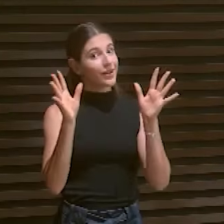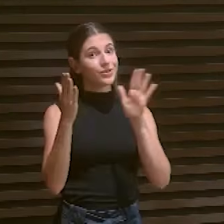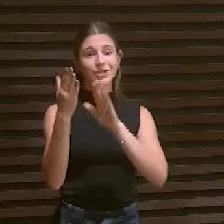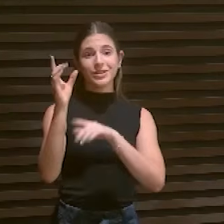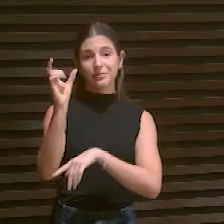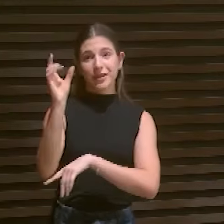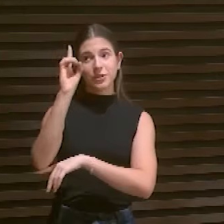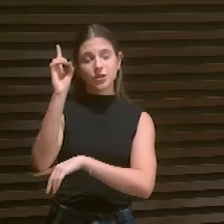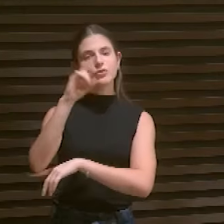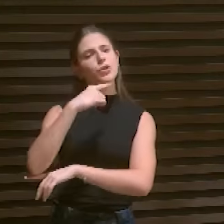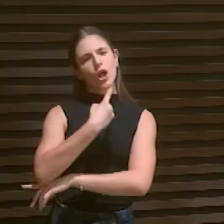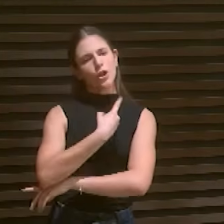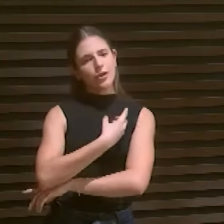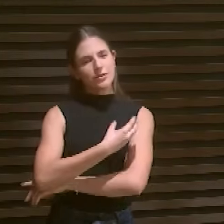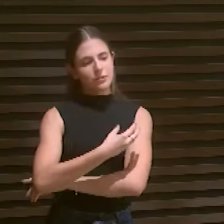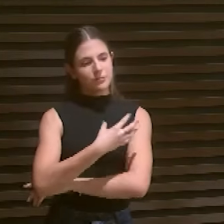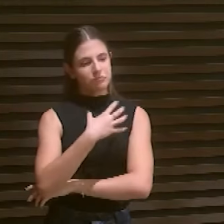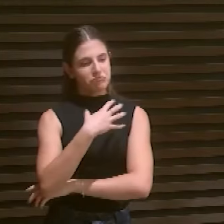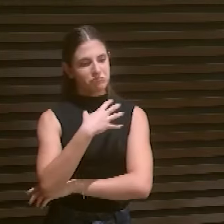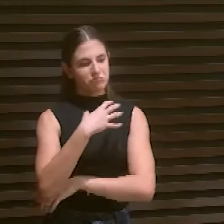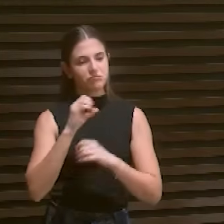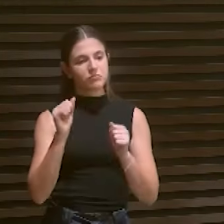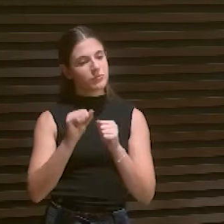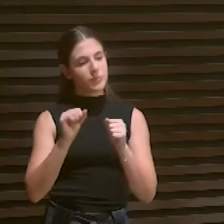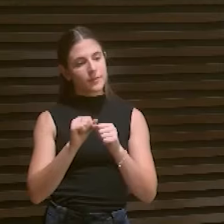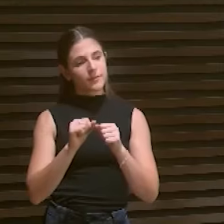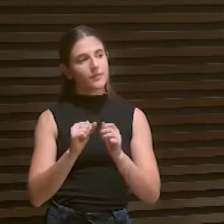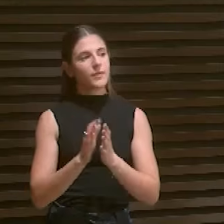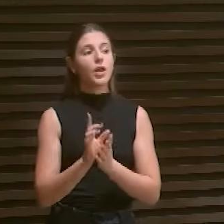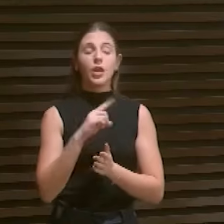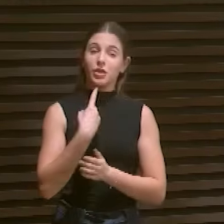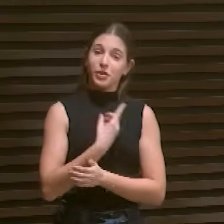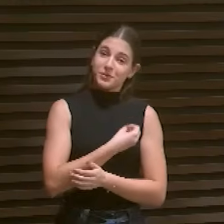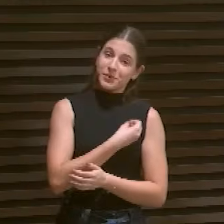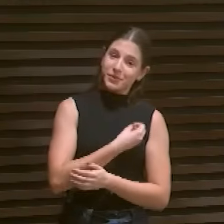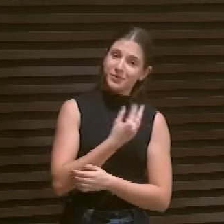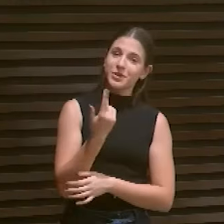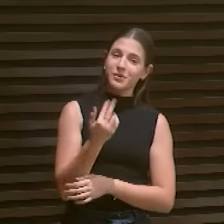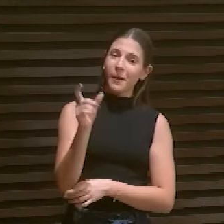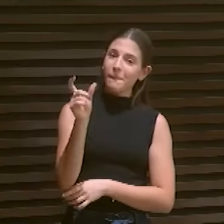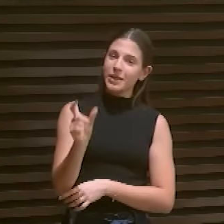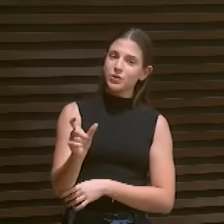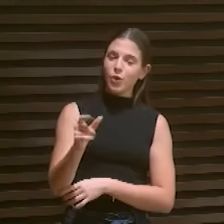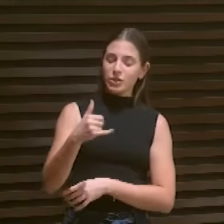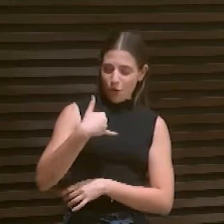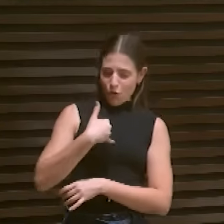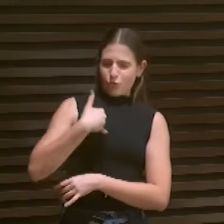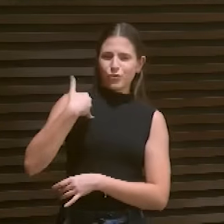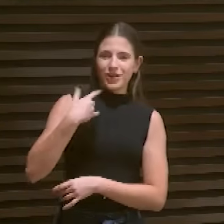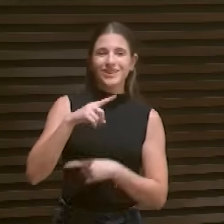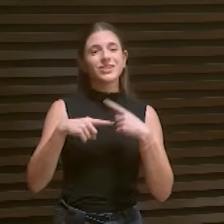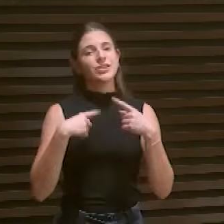nós não agimos assim. Nós agimos como pessoas orgulhosas dos nossos feitos, das